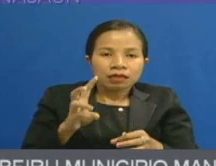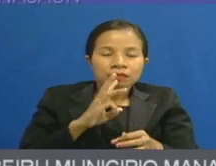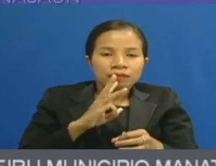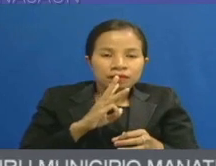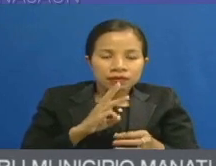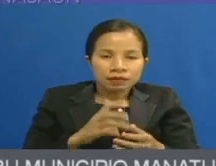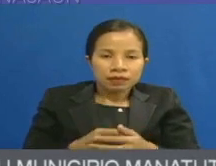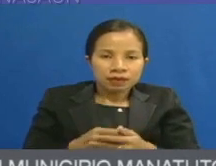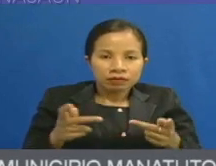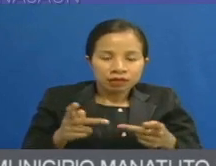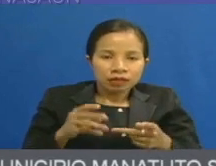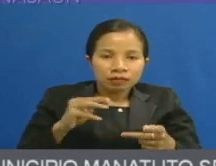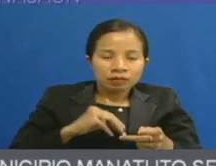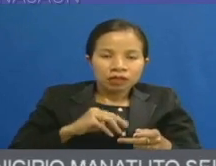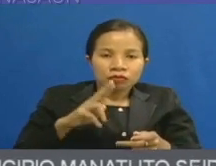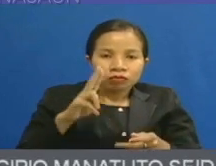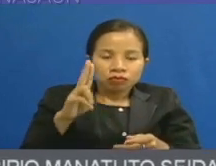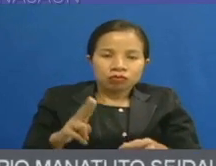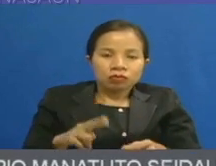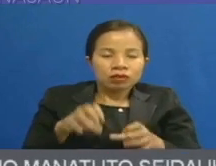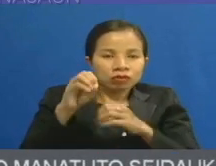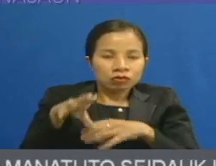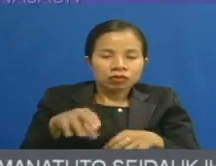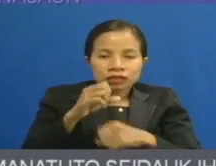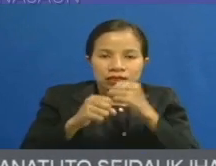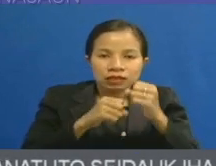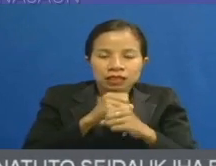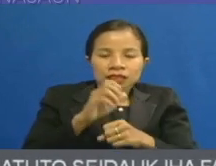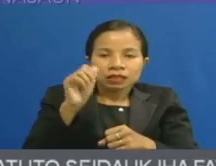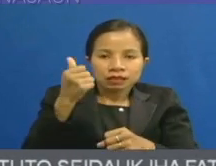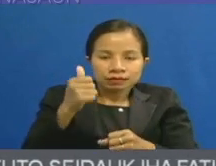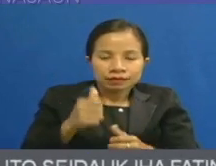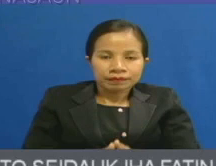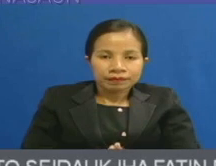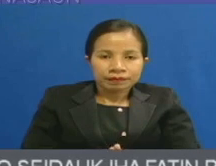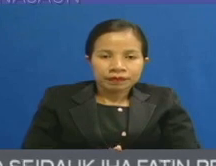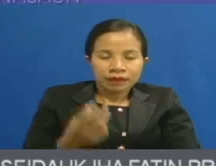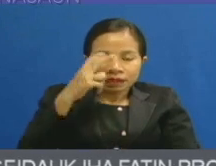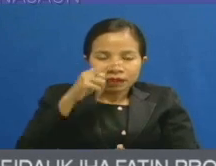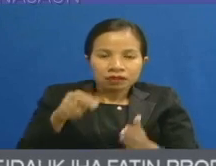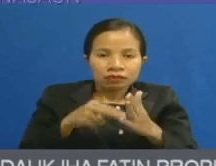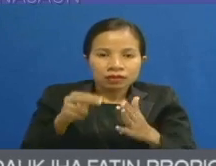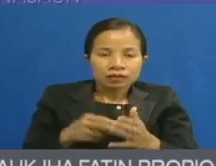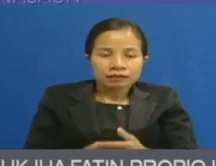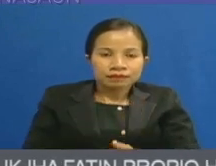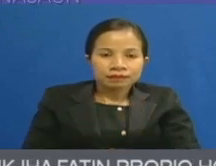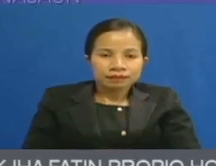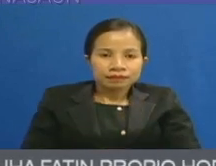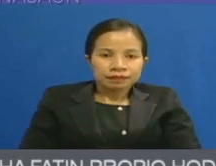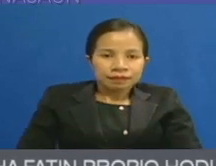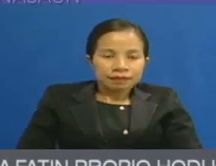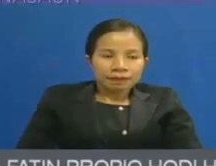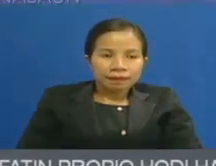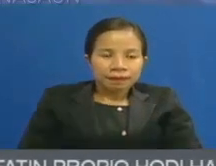do Gau Mau Nuno, nebe abandonado desde Tinansano Lurecim. E te acompanha a informação.